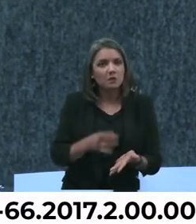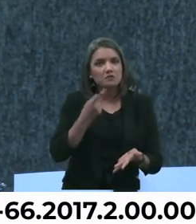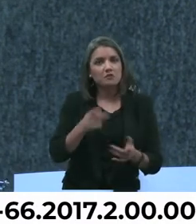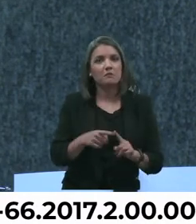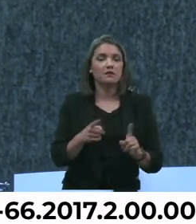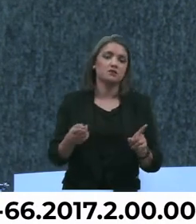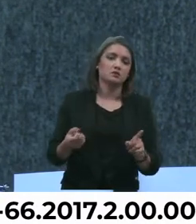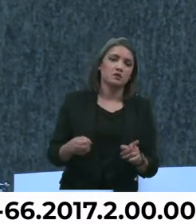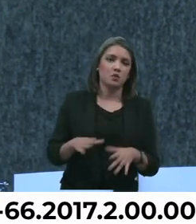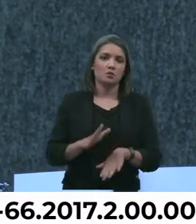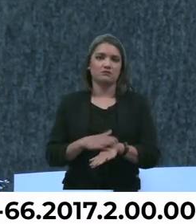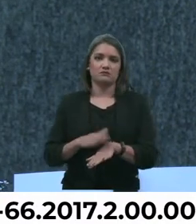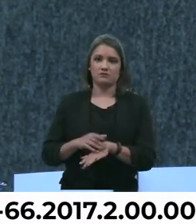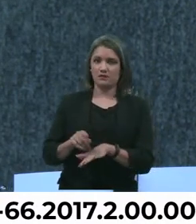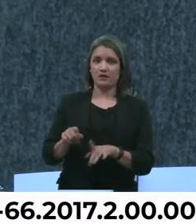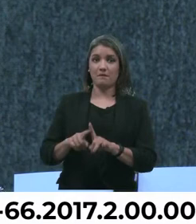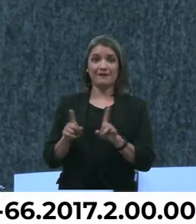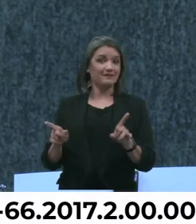data vênia o caso.